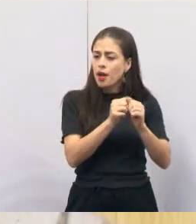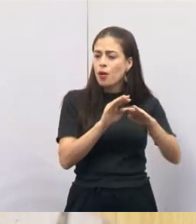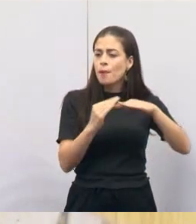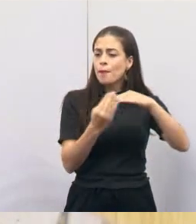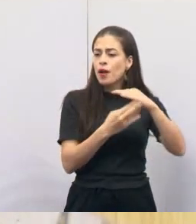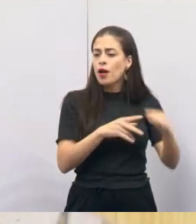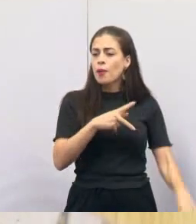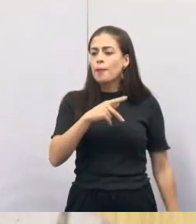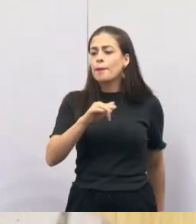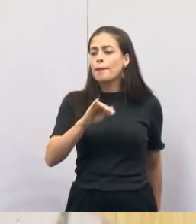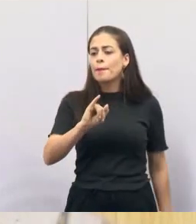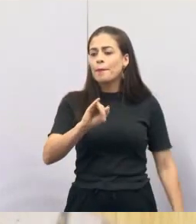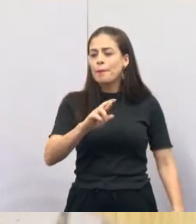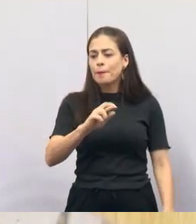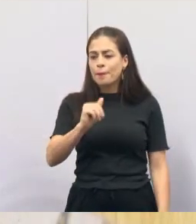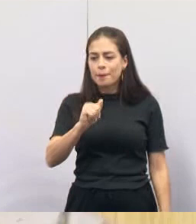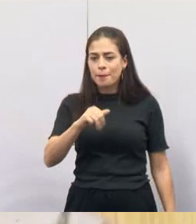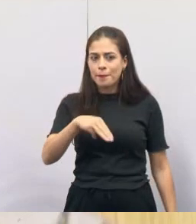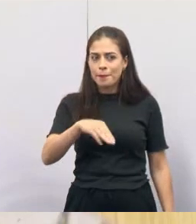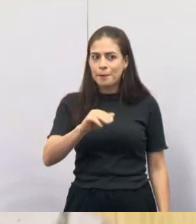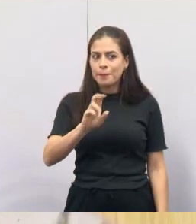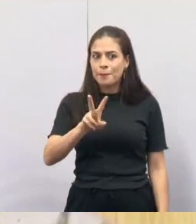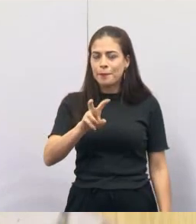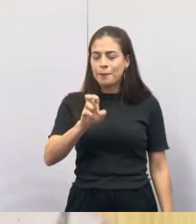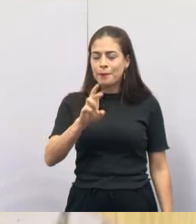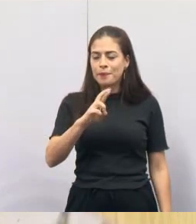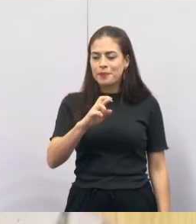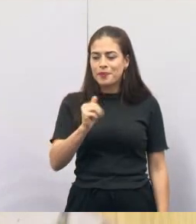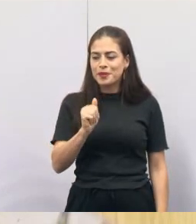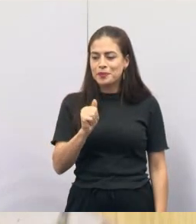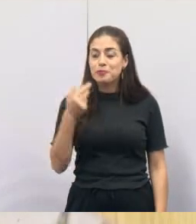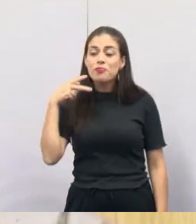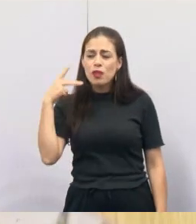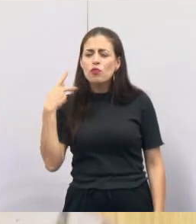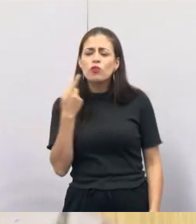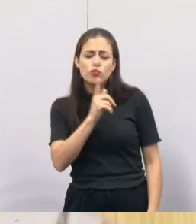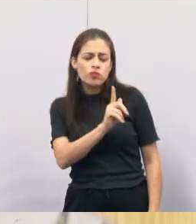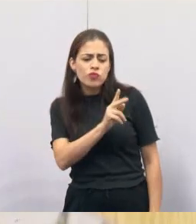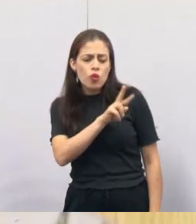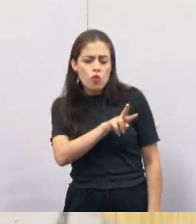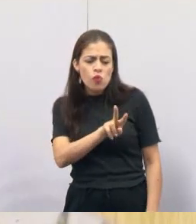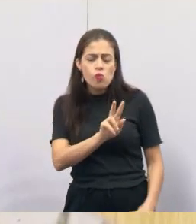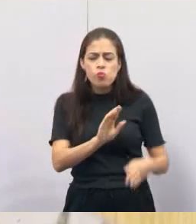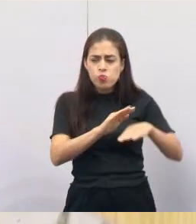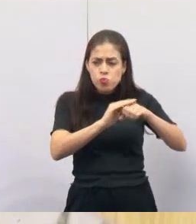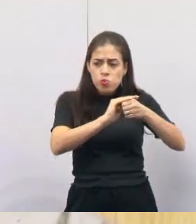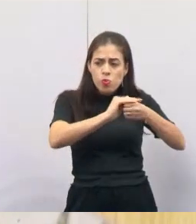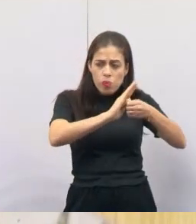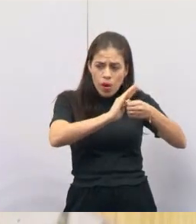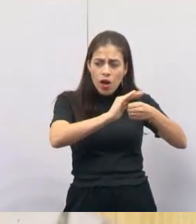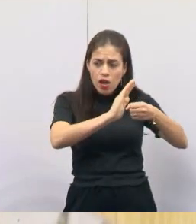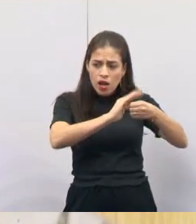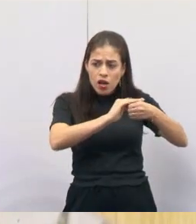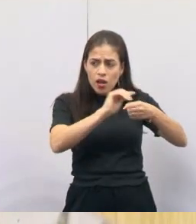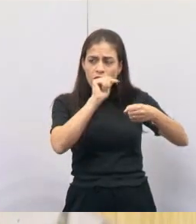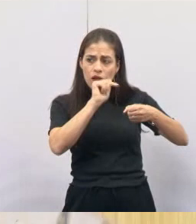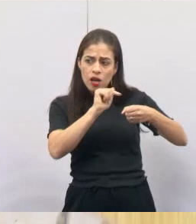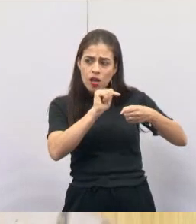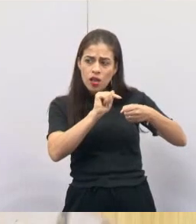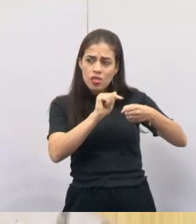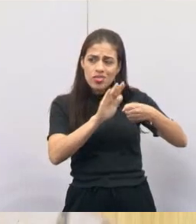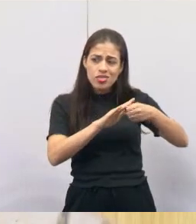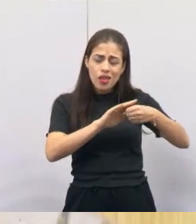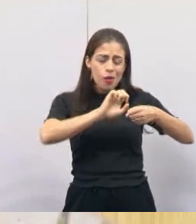referida via. Conforme constatado por este vereador, as tampas do referido bueiros